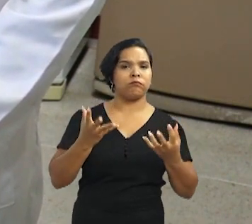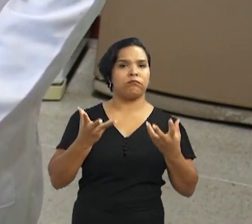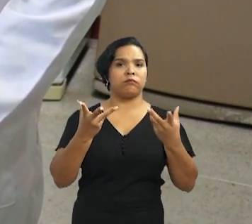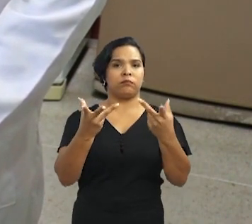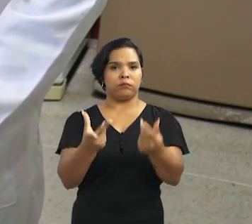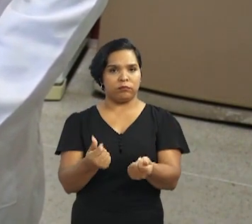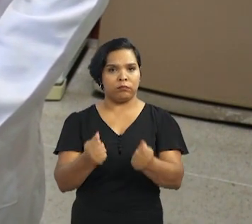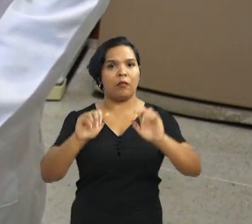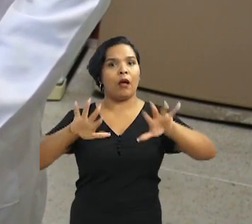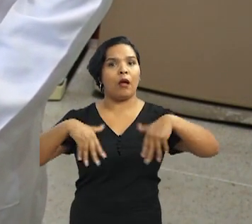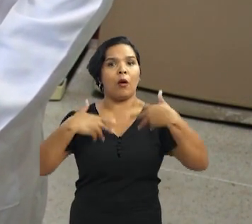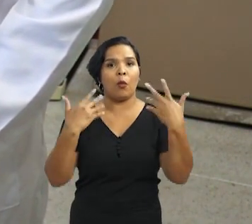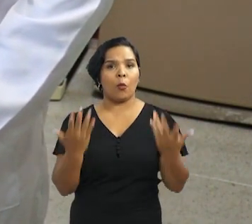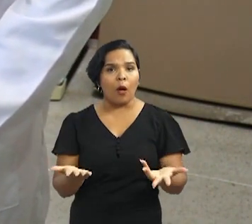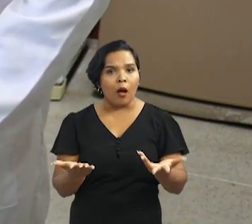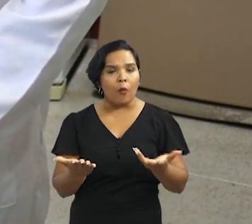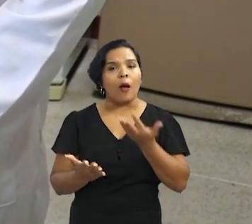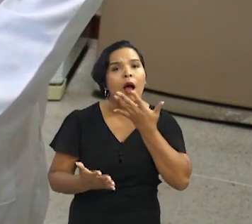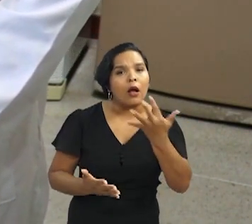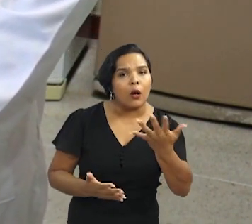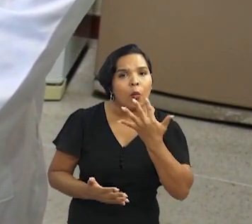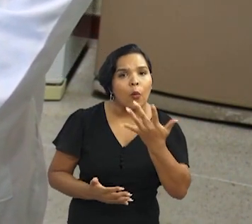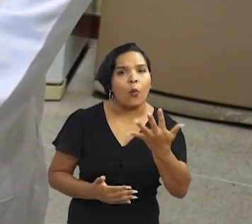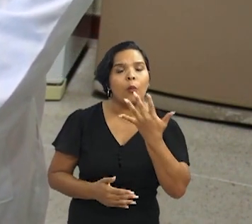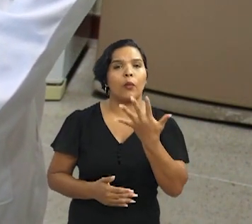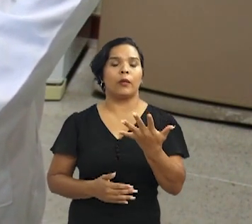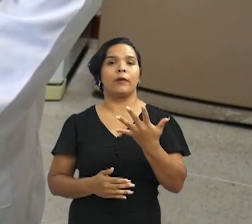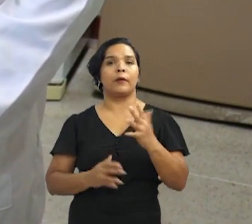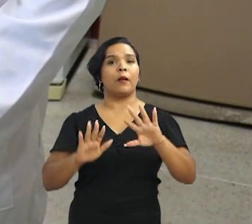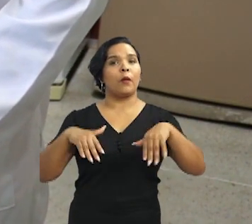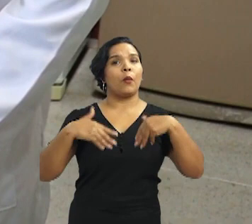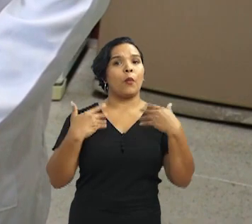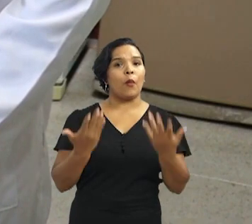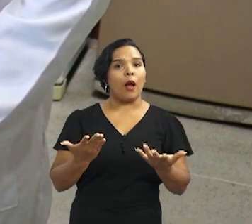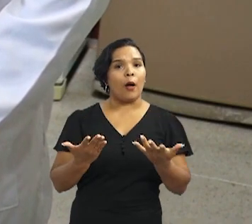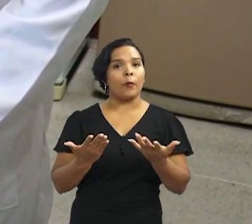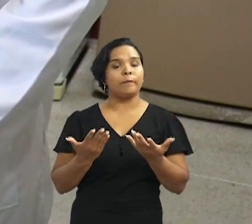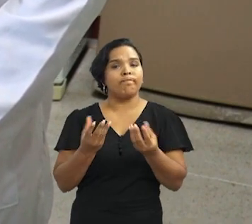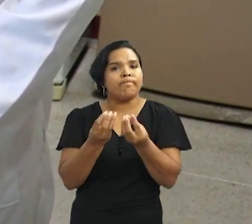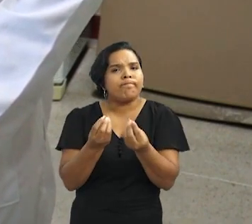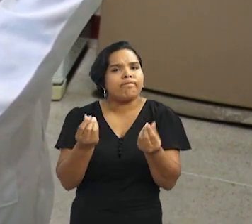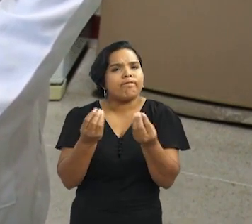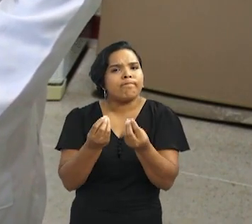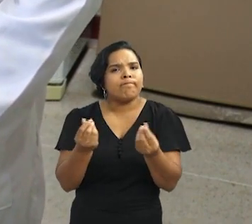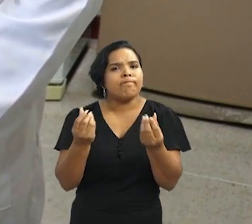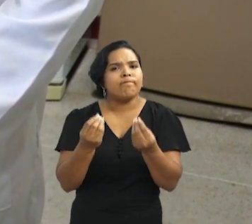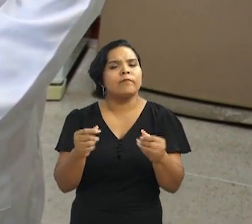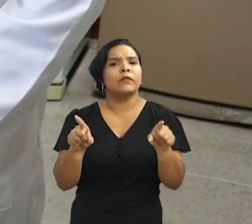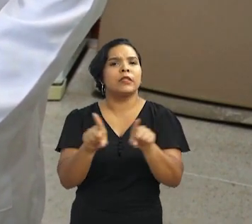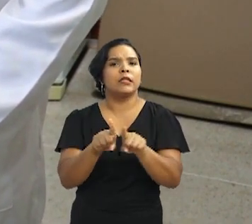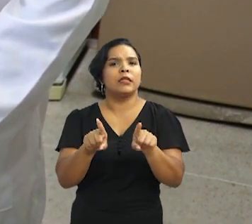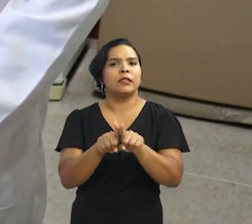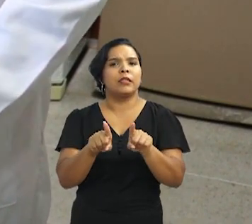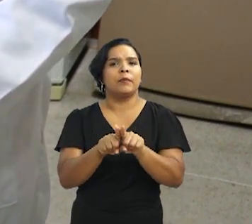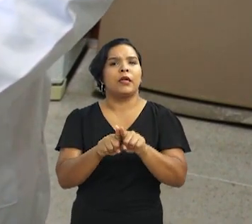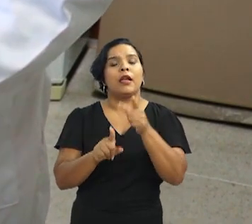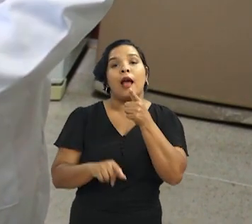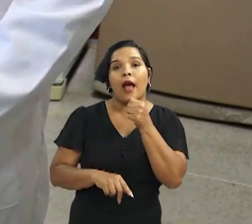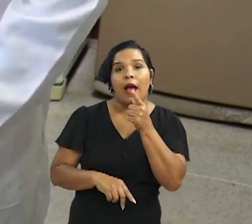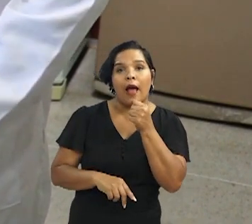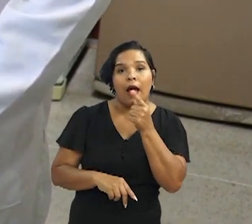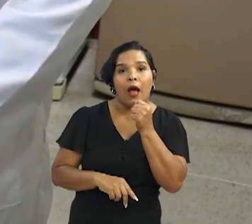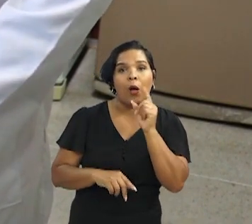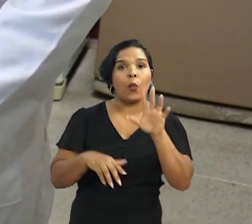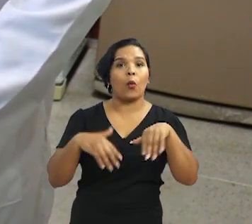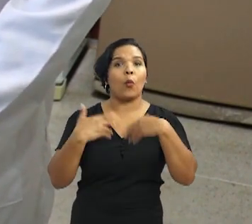qualidade, qual é a cor, né? Qual é o teor de umidade, qual é o teor, no caso, o teor